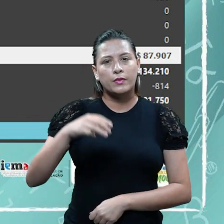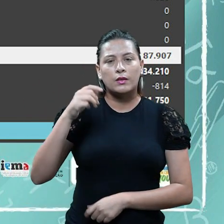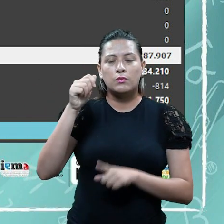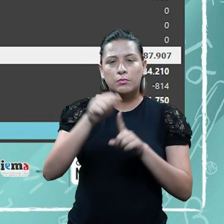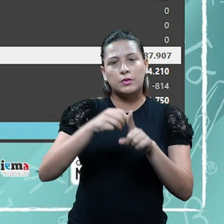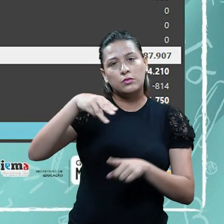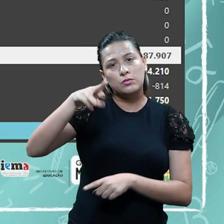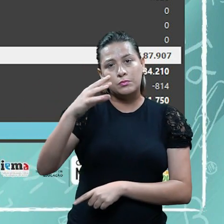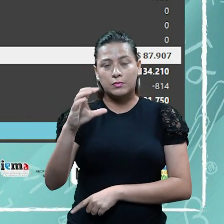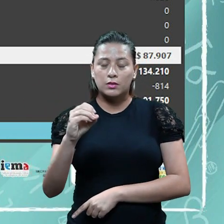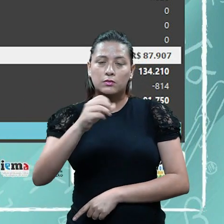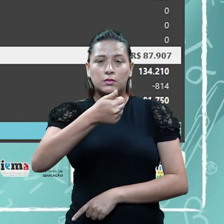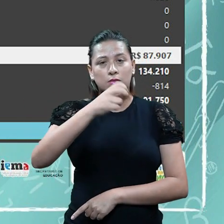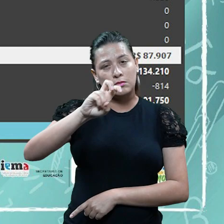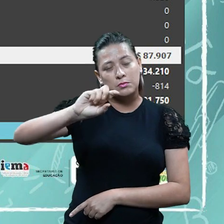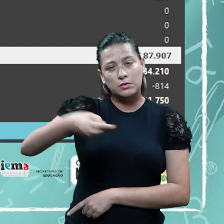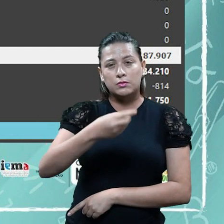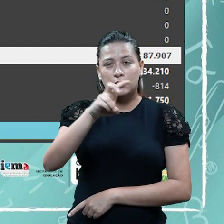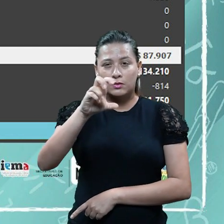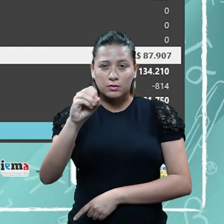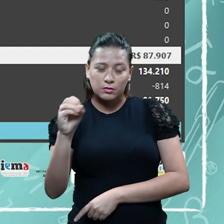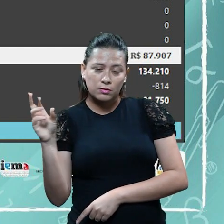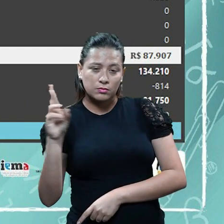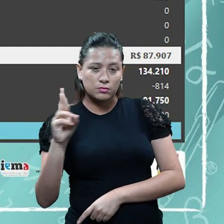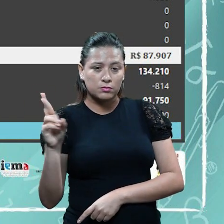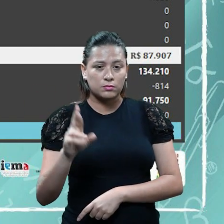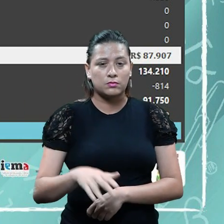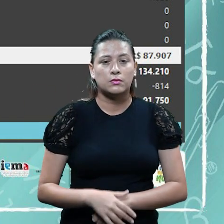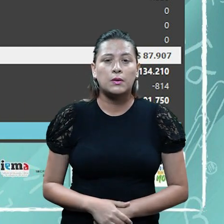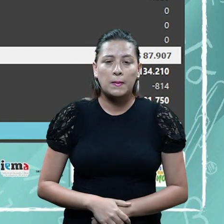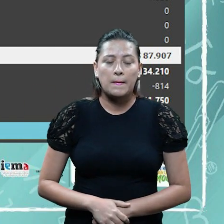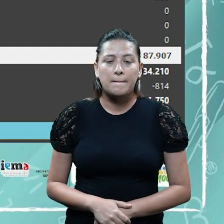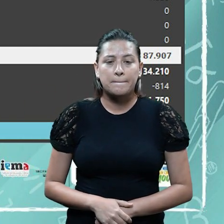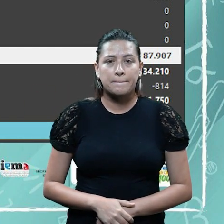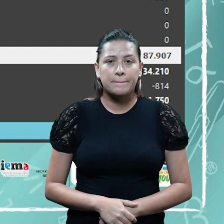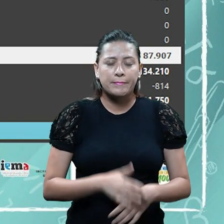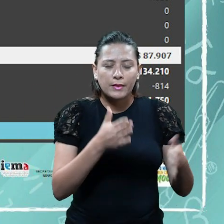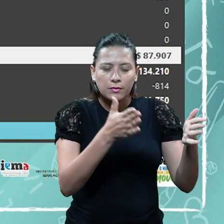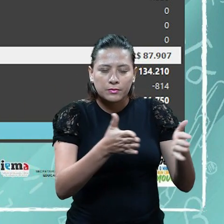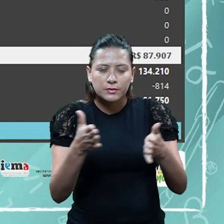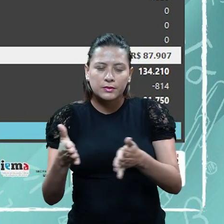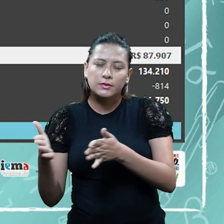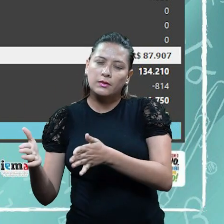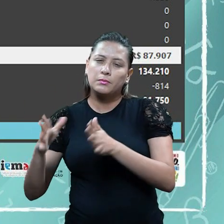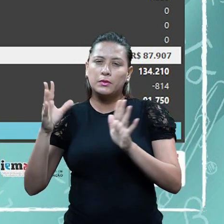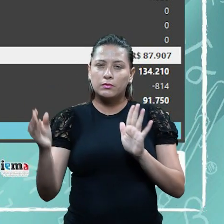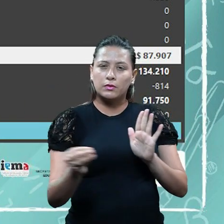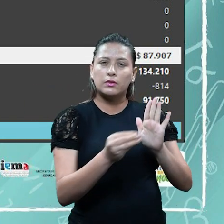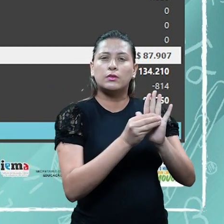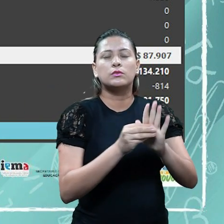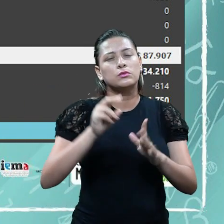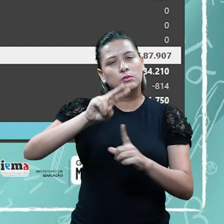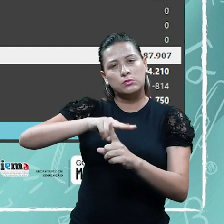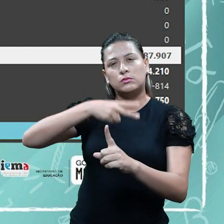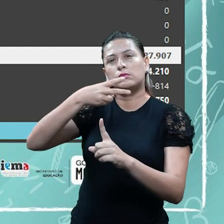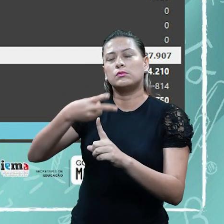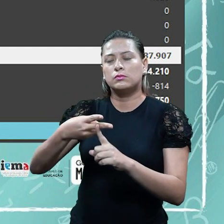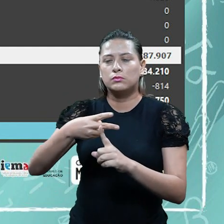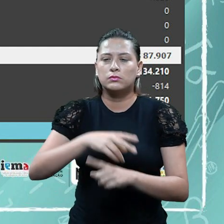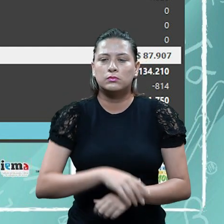15.500 em março, menos 17 mil. Então, cada vez que eu for registrando esses